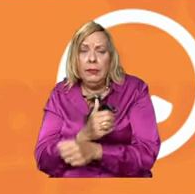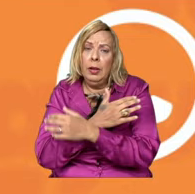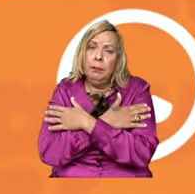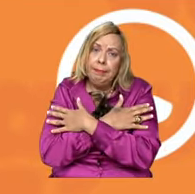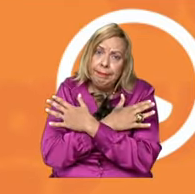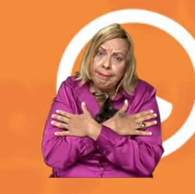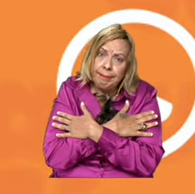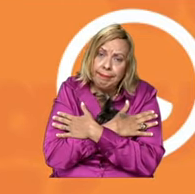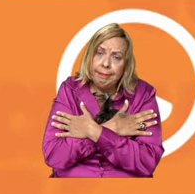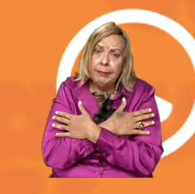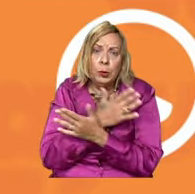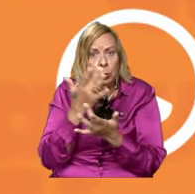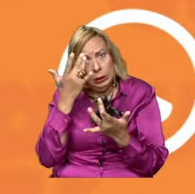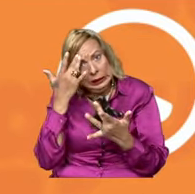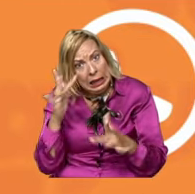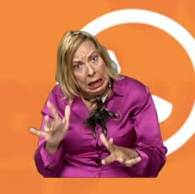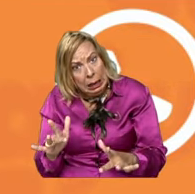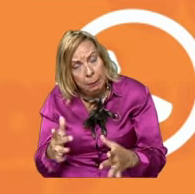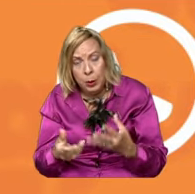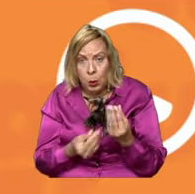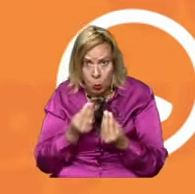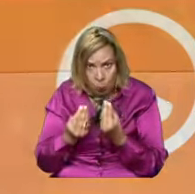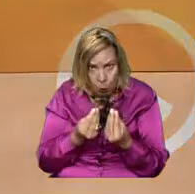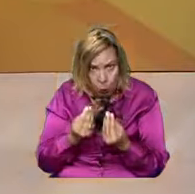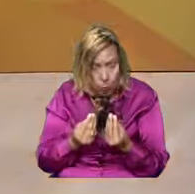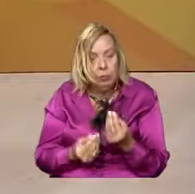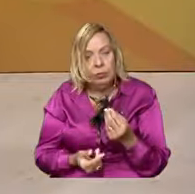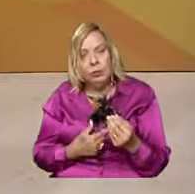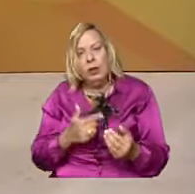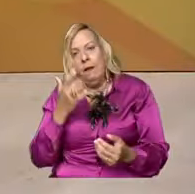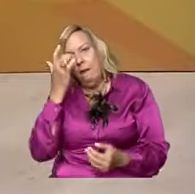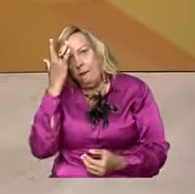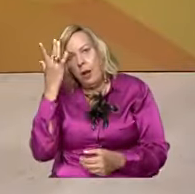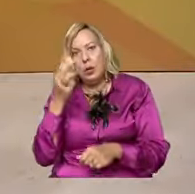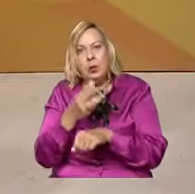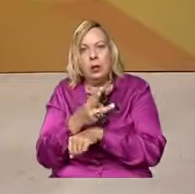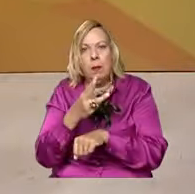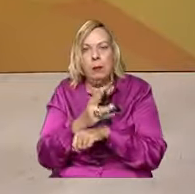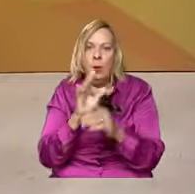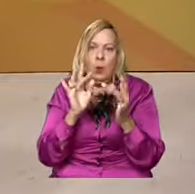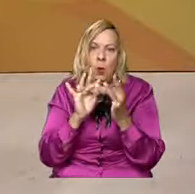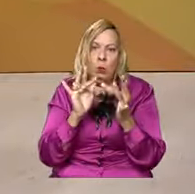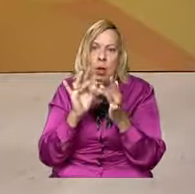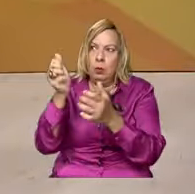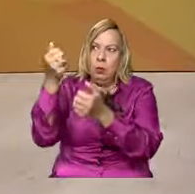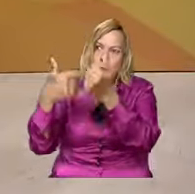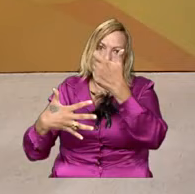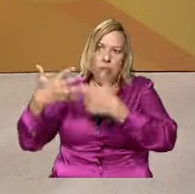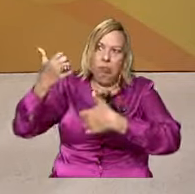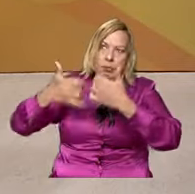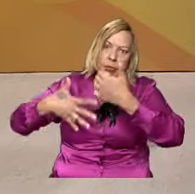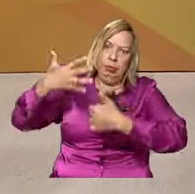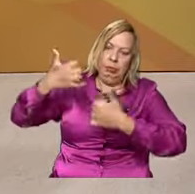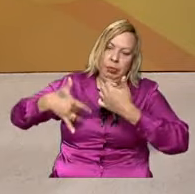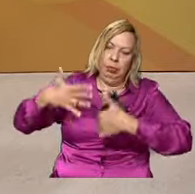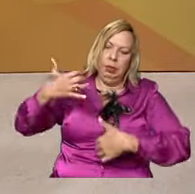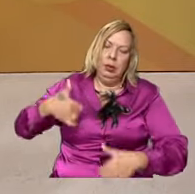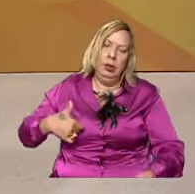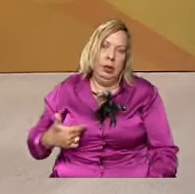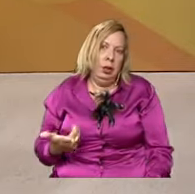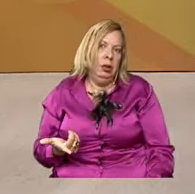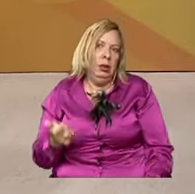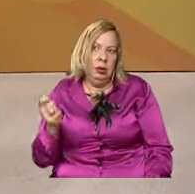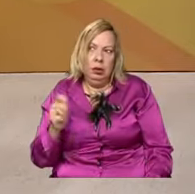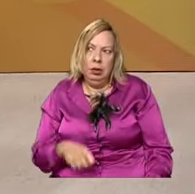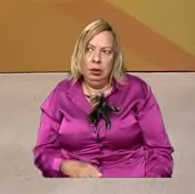né, se tornar aí um revendedor Caju Cap. É fácil, é muito simples, né, você já garante uma rendinha